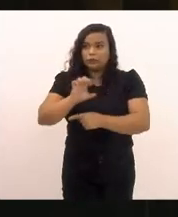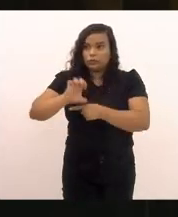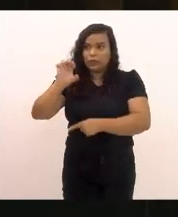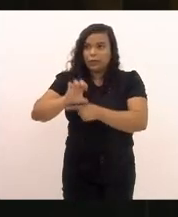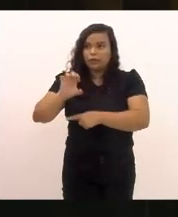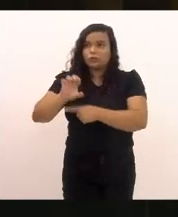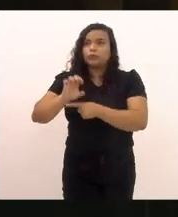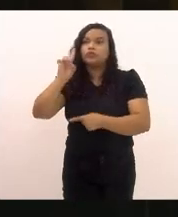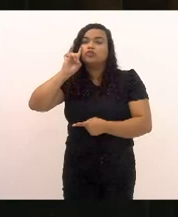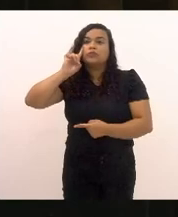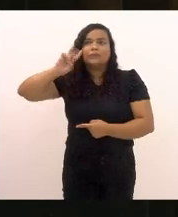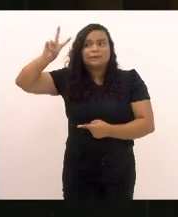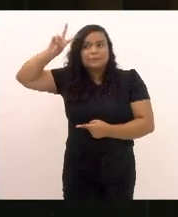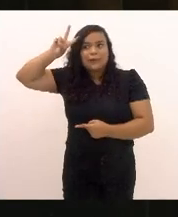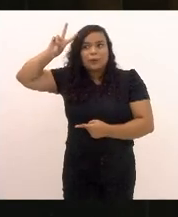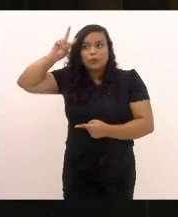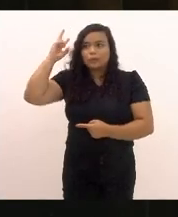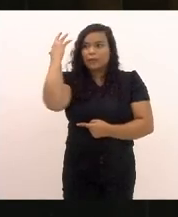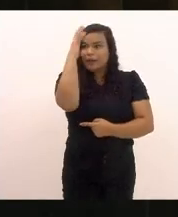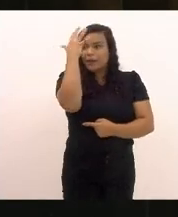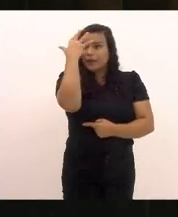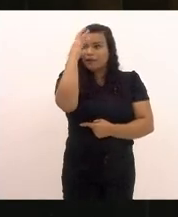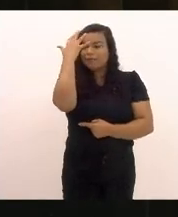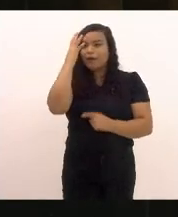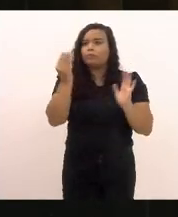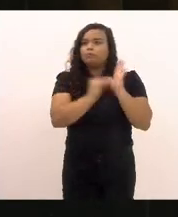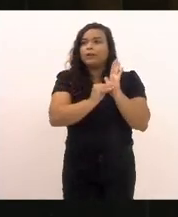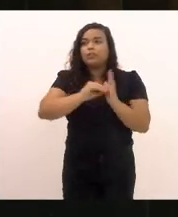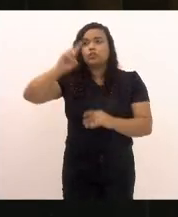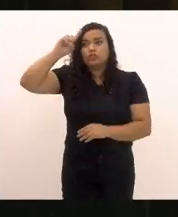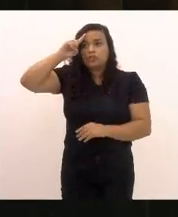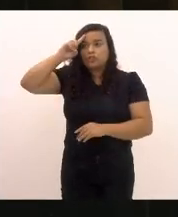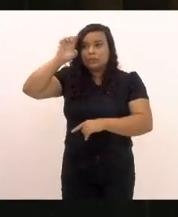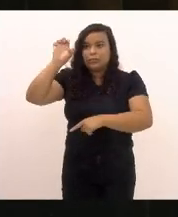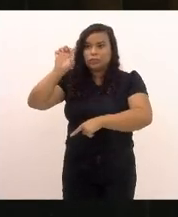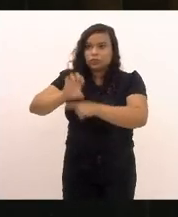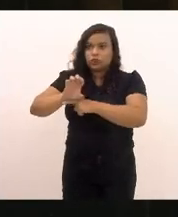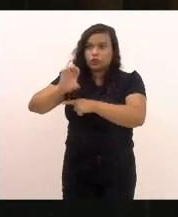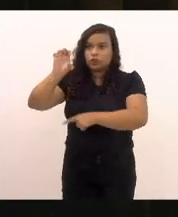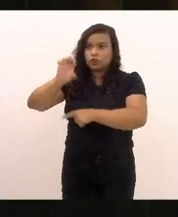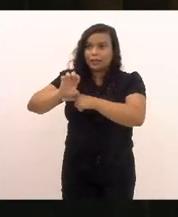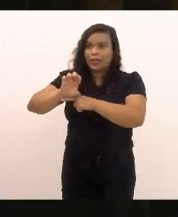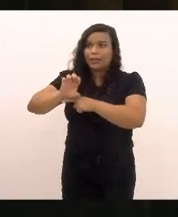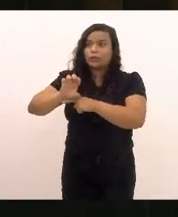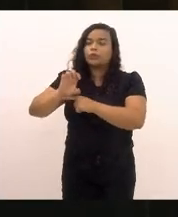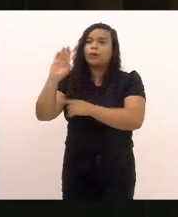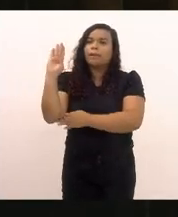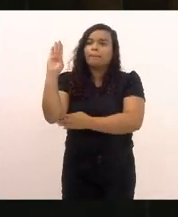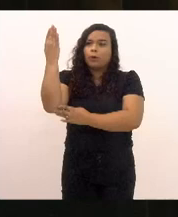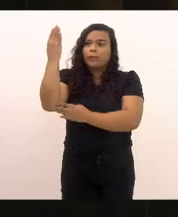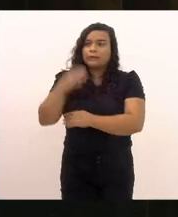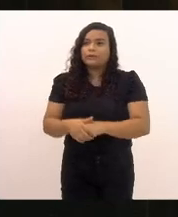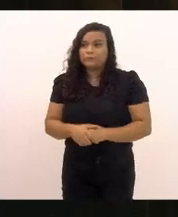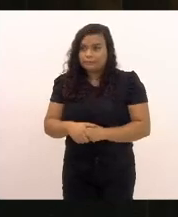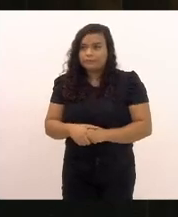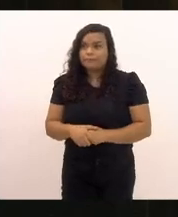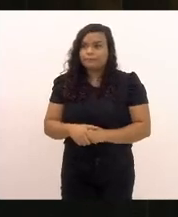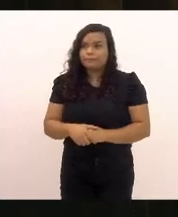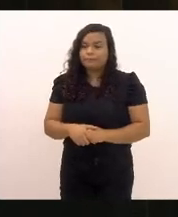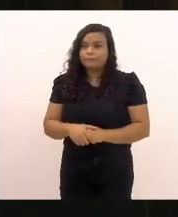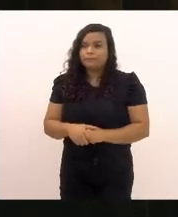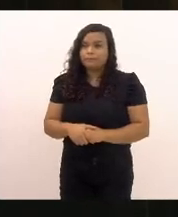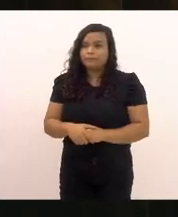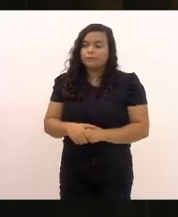carnaval se torne o dia estadual da hipocrisia. Lembrando que